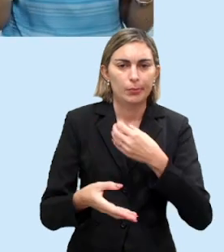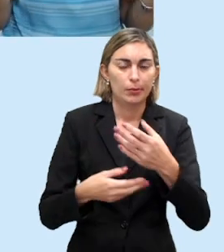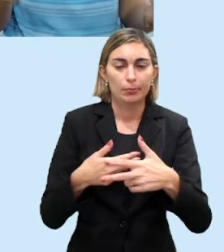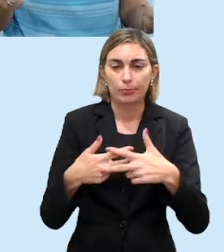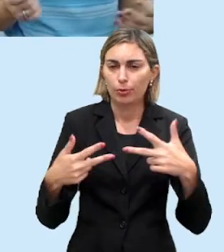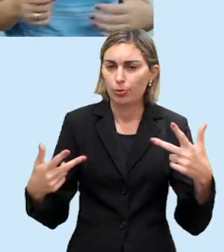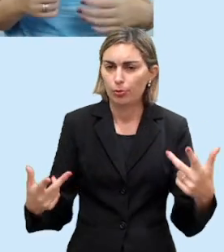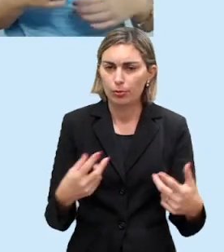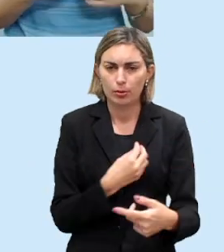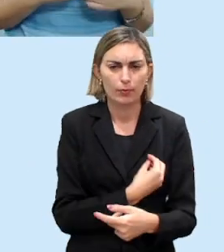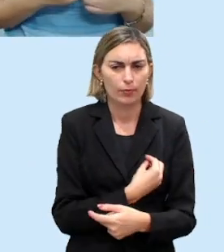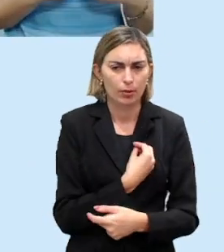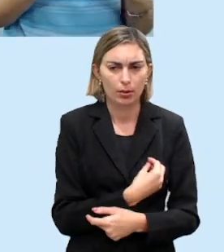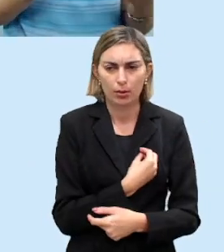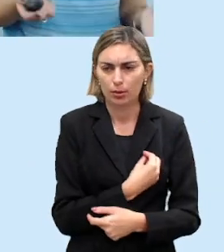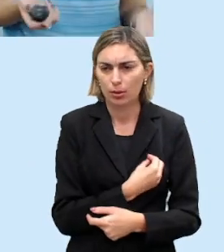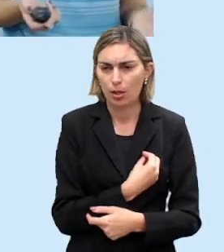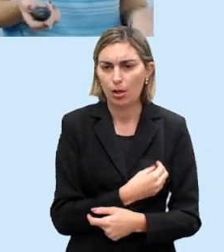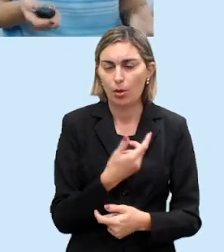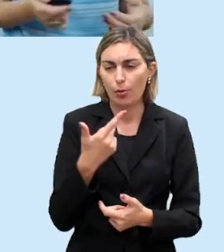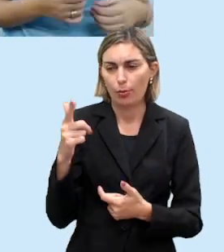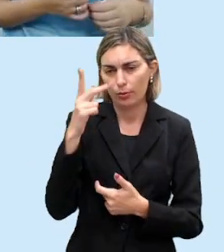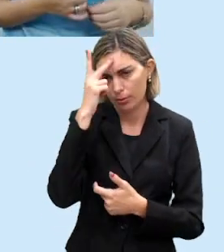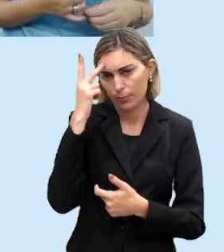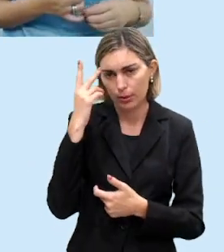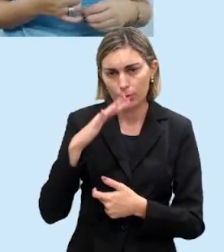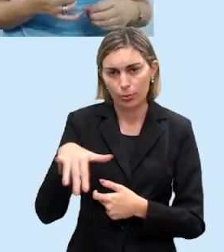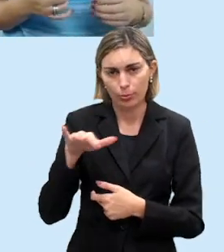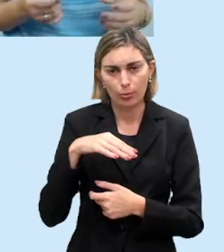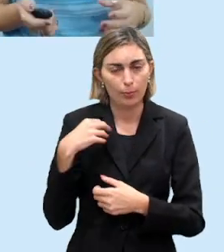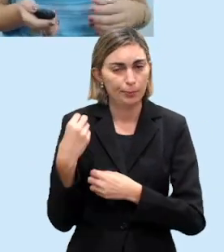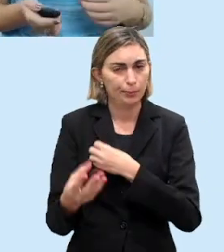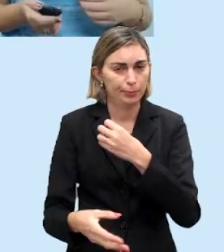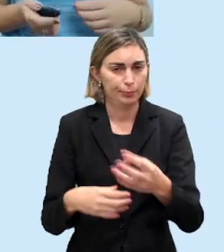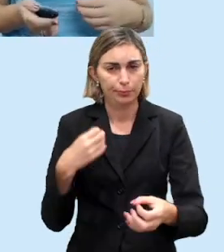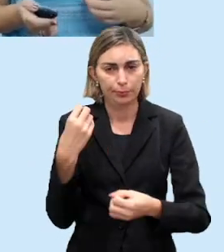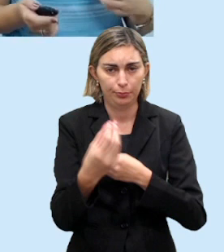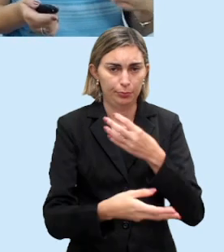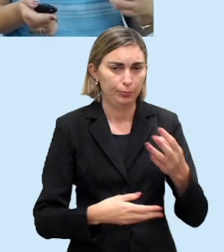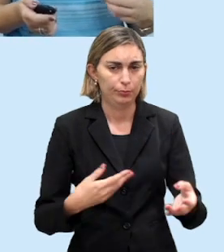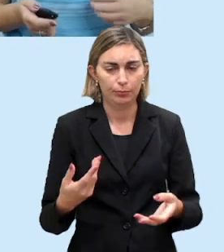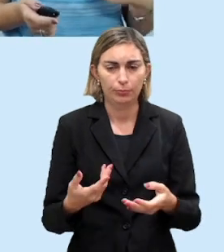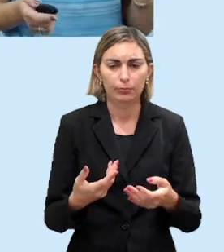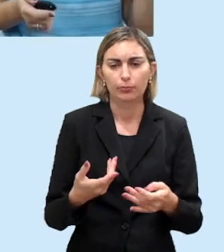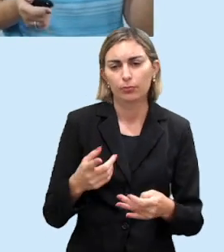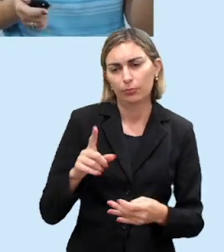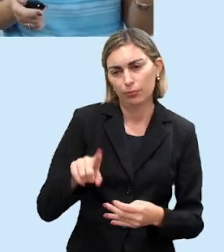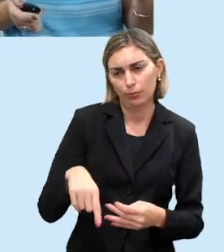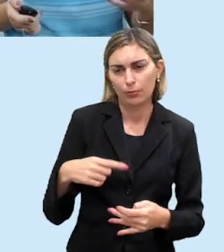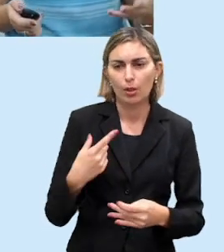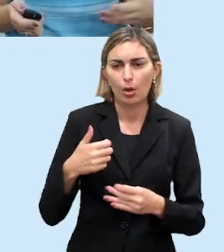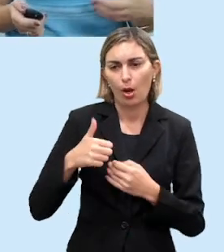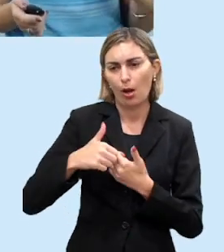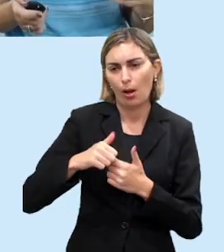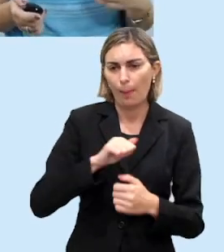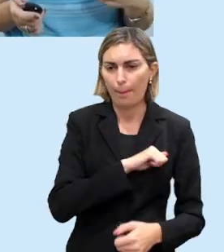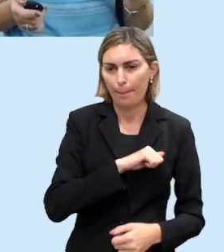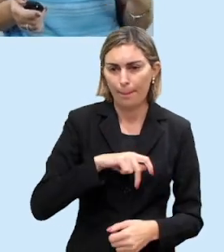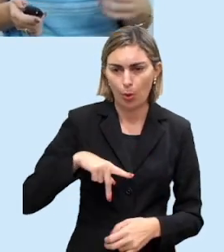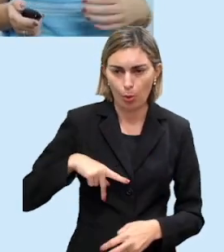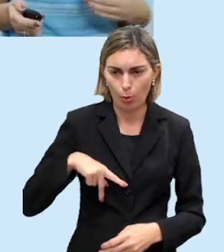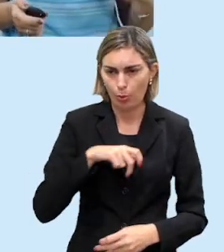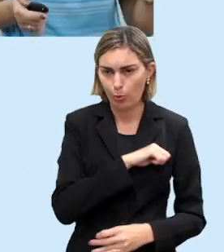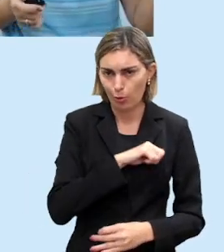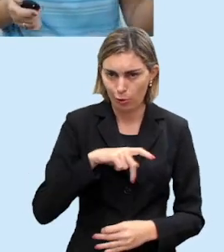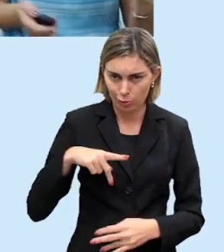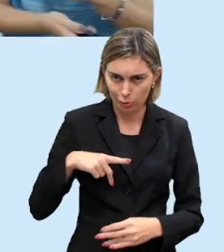da vida entre as pessoas, não é? Inclusive, não é, os apóstolos, Cristo se